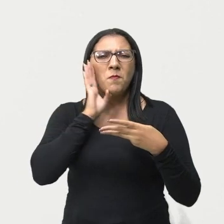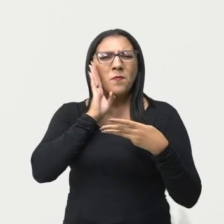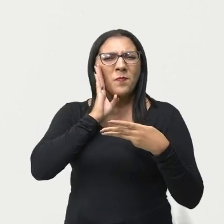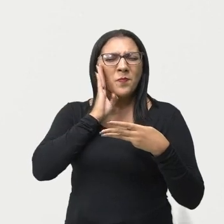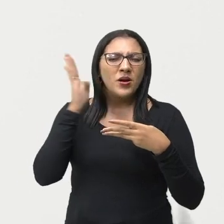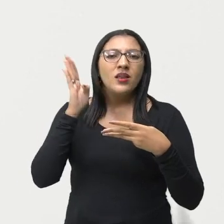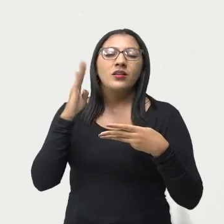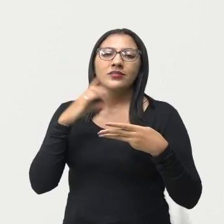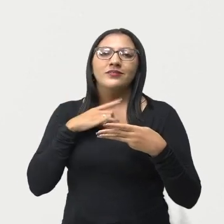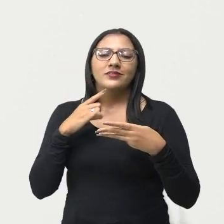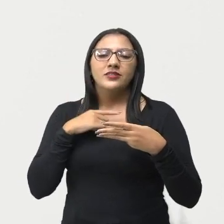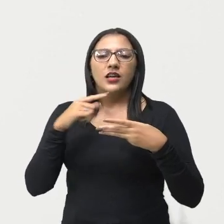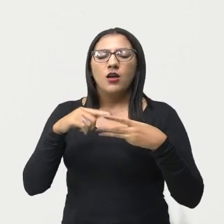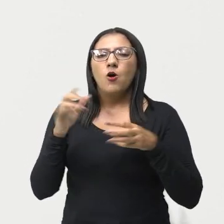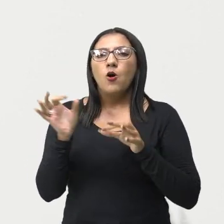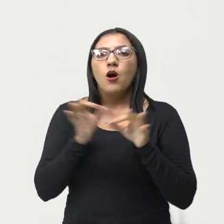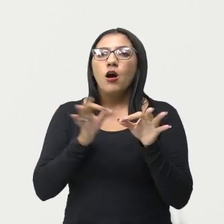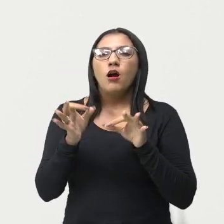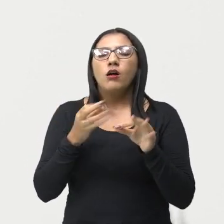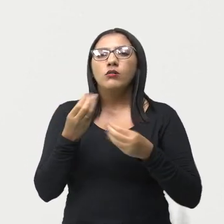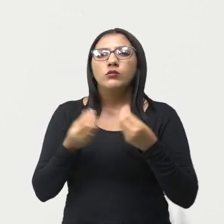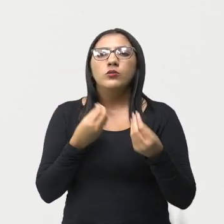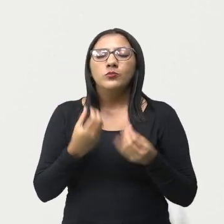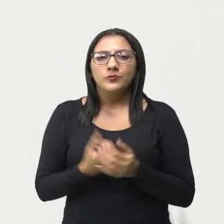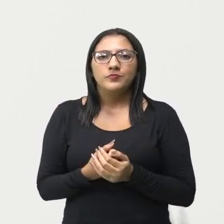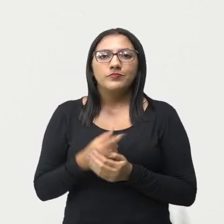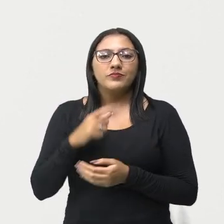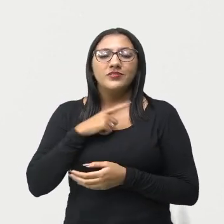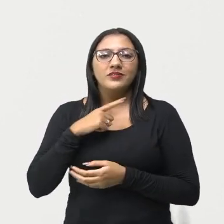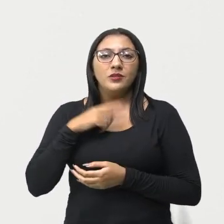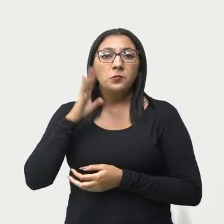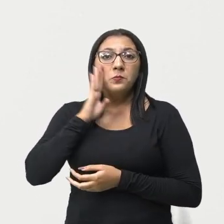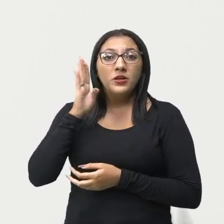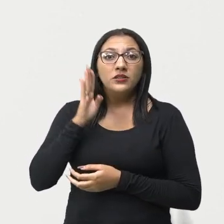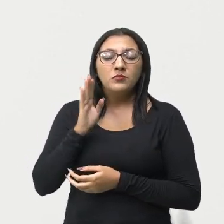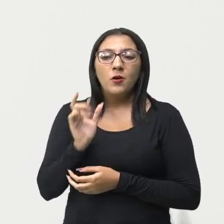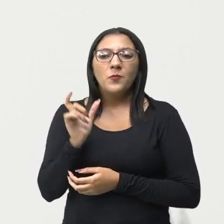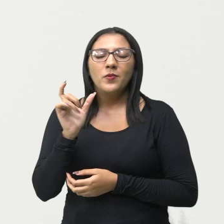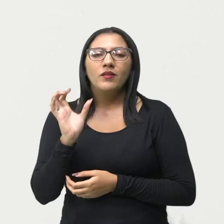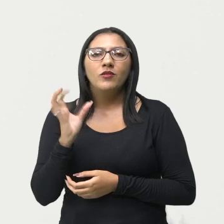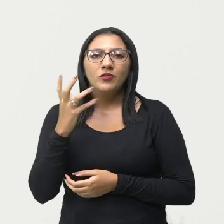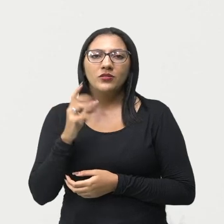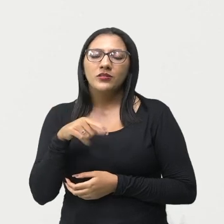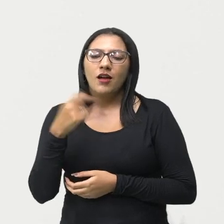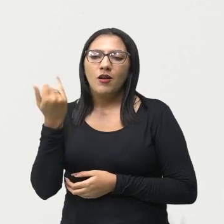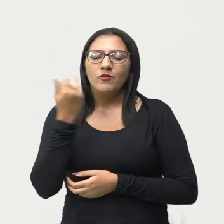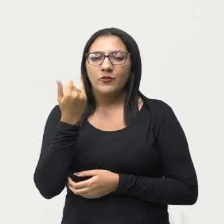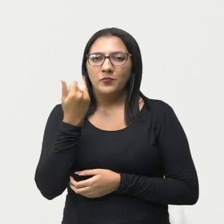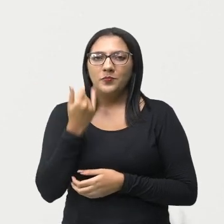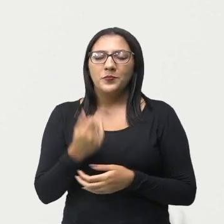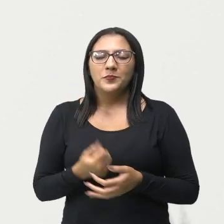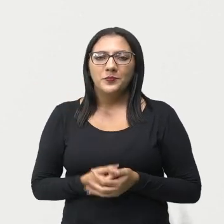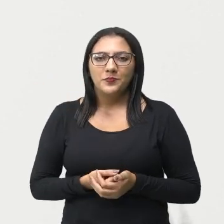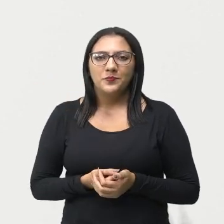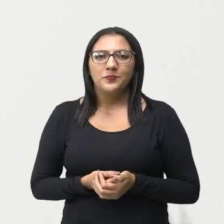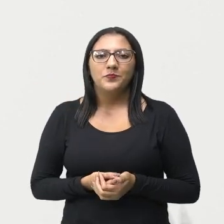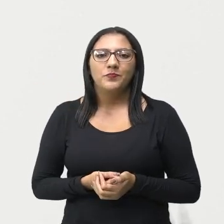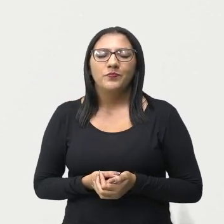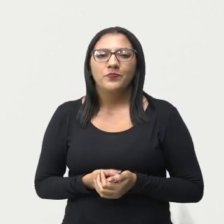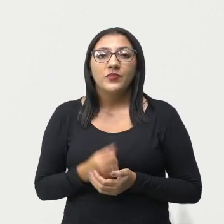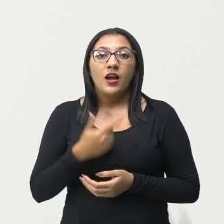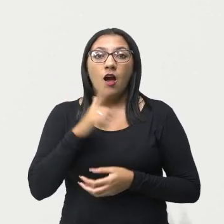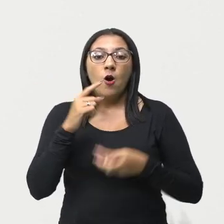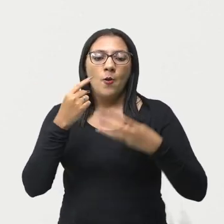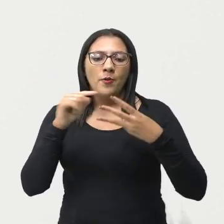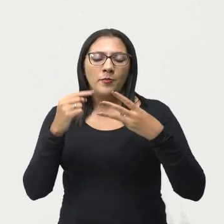traça a linha, ou seja, ela traz para a gente o fato principal que a notícia aborda, certo? As